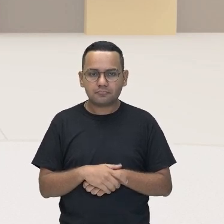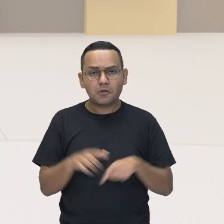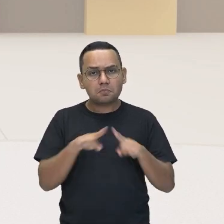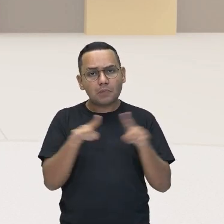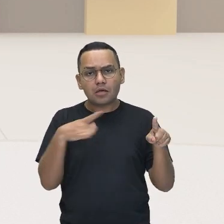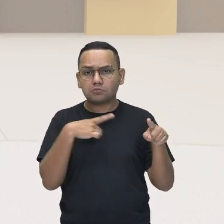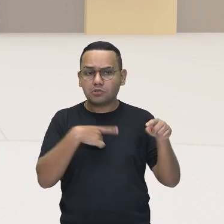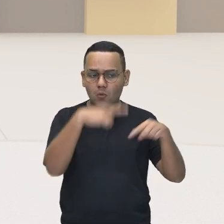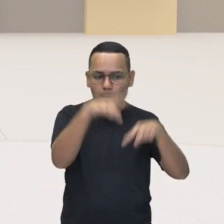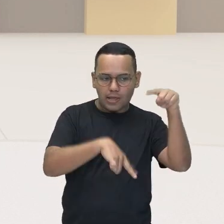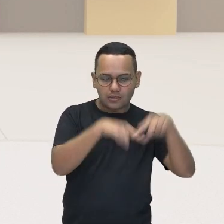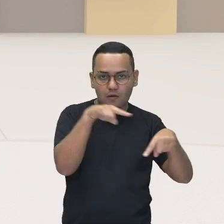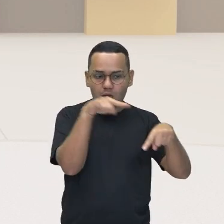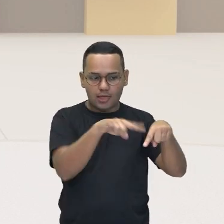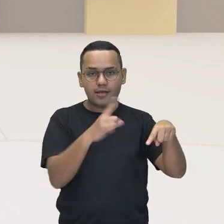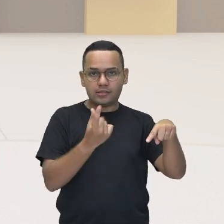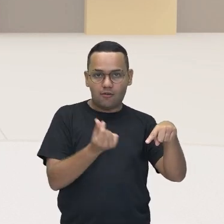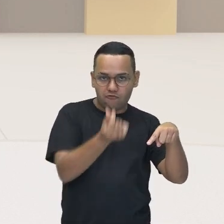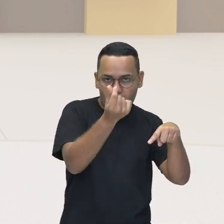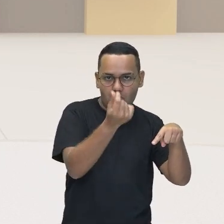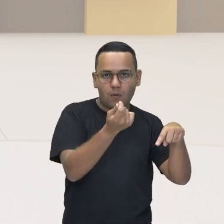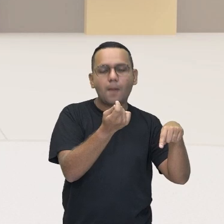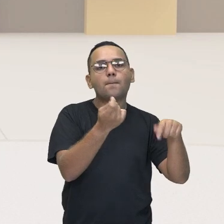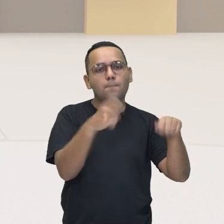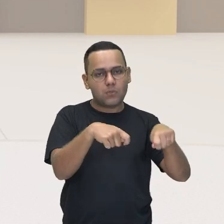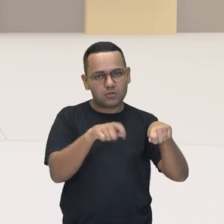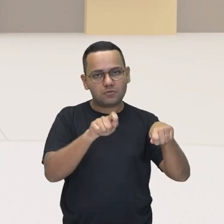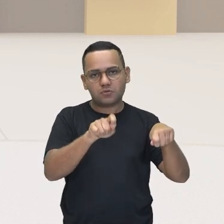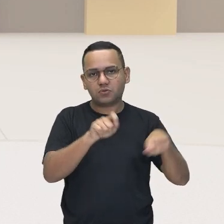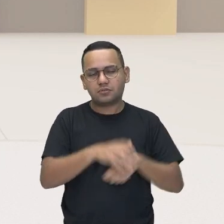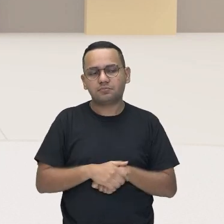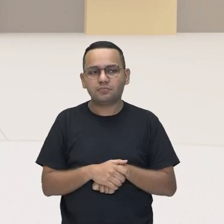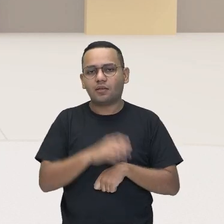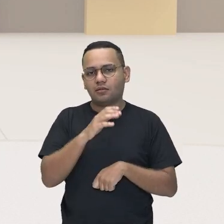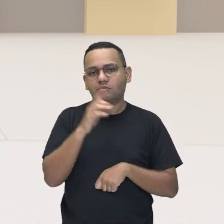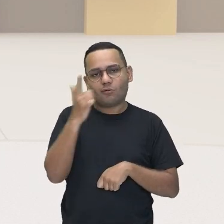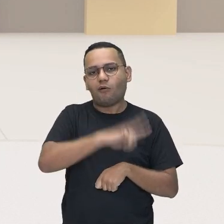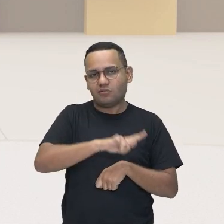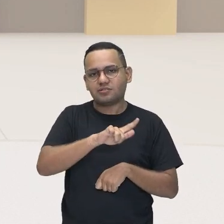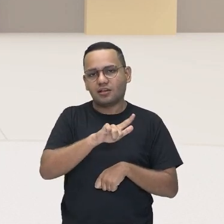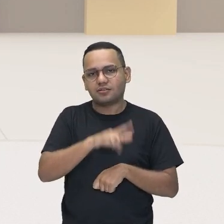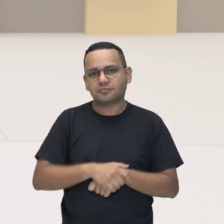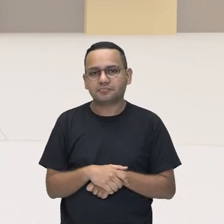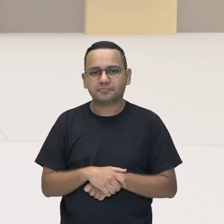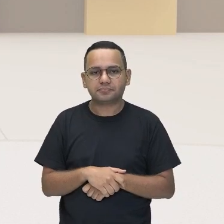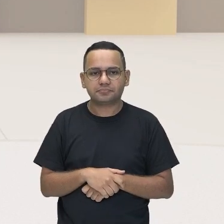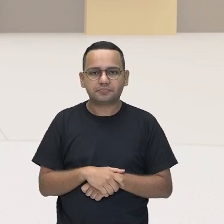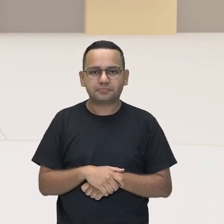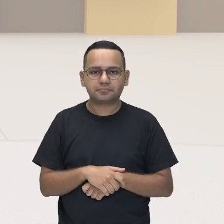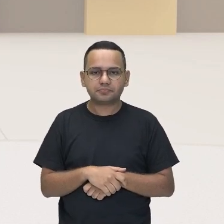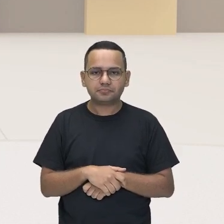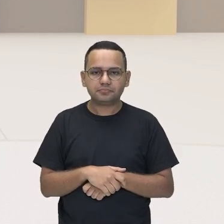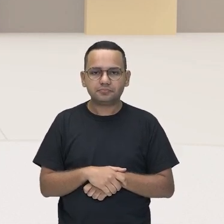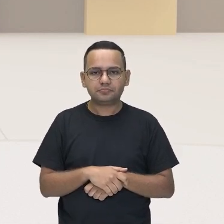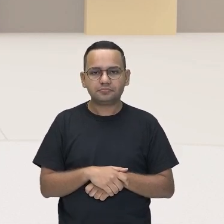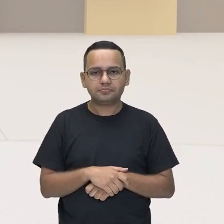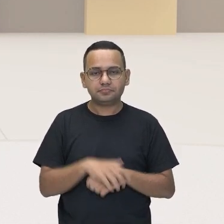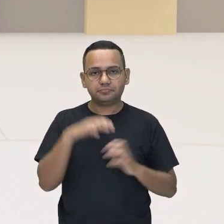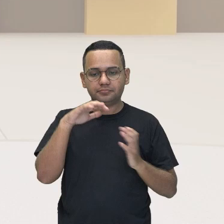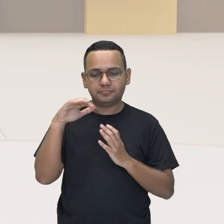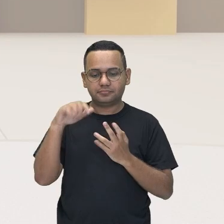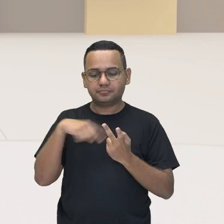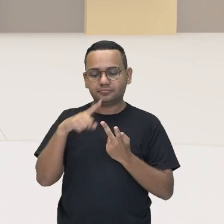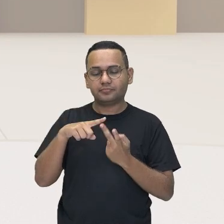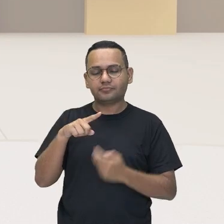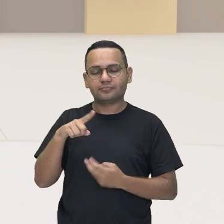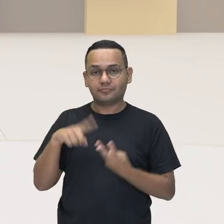valor, você consegue lá rapidamente, né, facilmente ter acesso a essa modalidade. Vamos ver agora quais são as